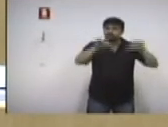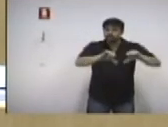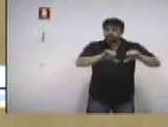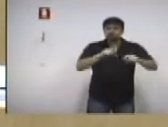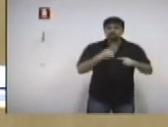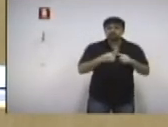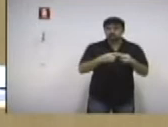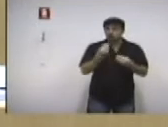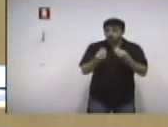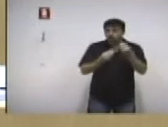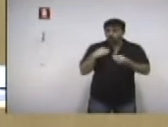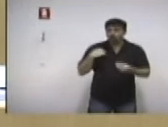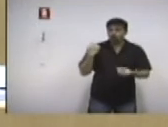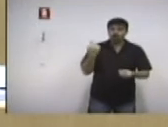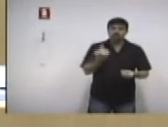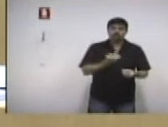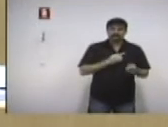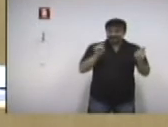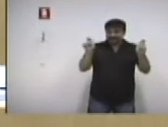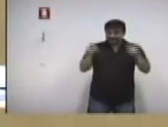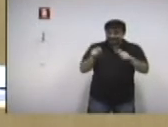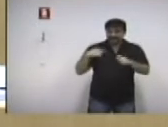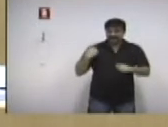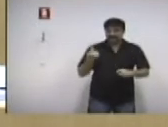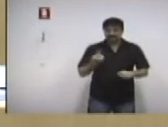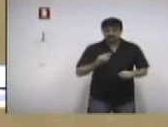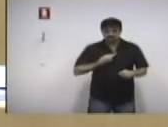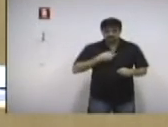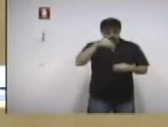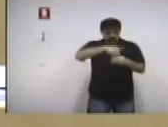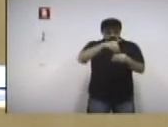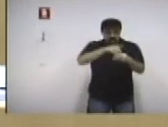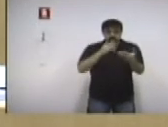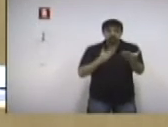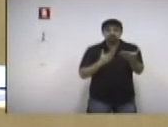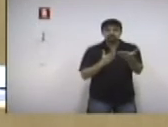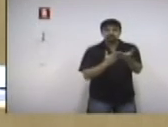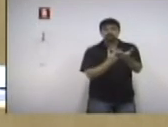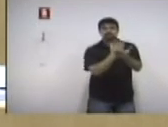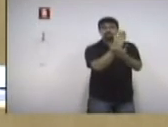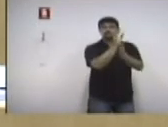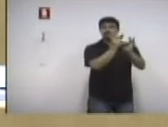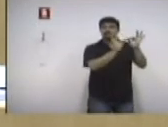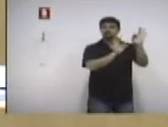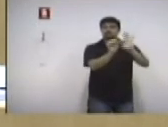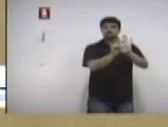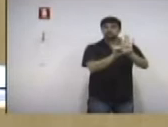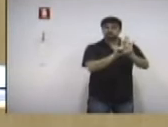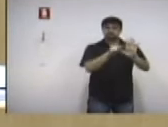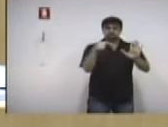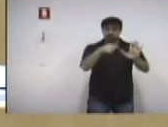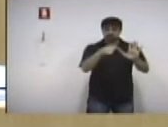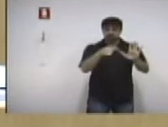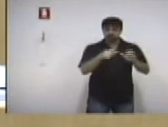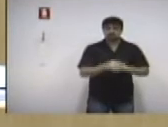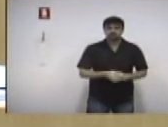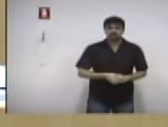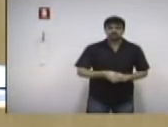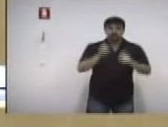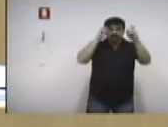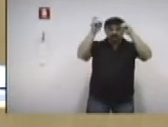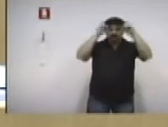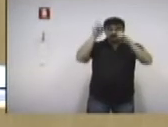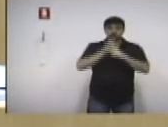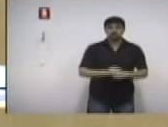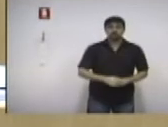como que nós podemos estar aprovando um projeto de lei sendo que nessa